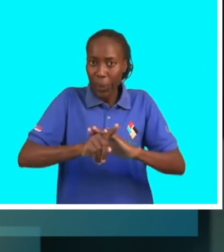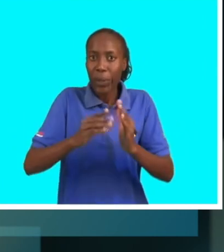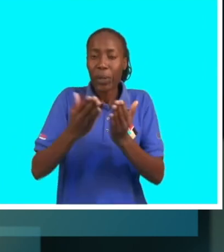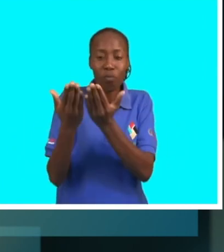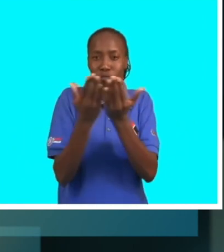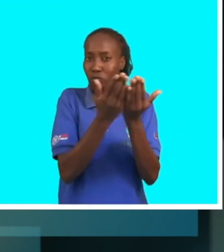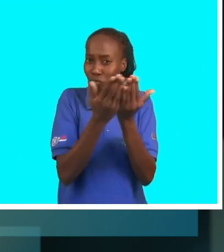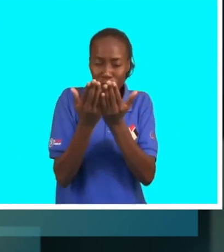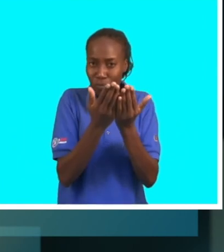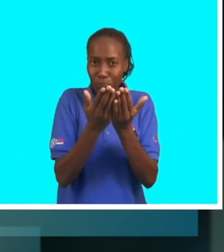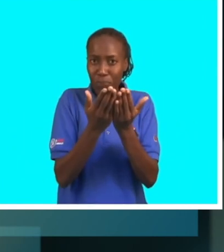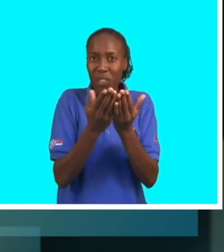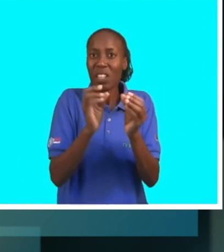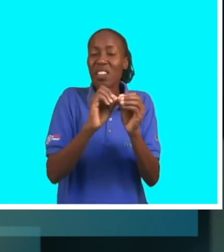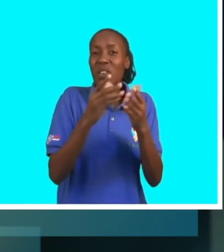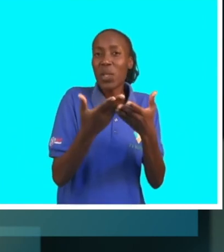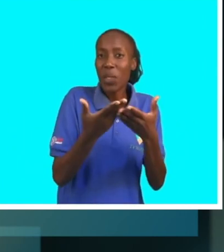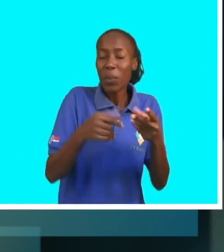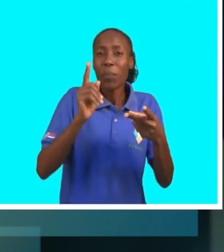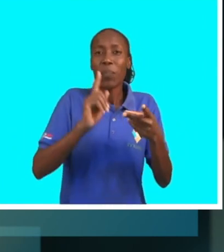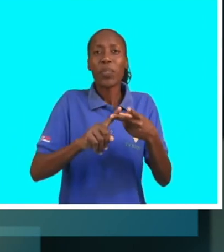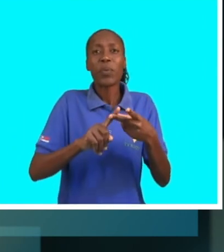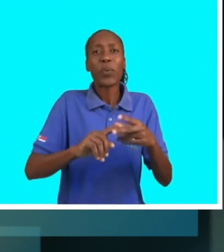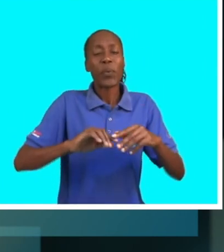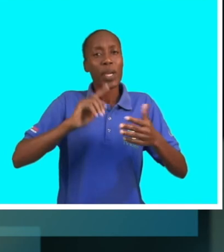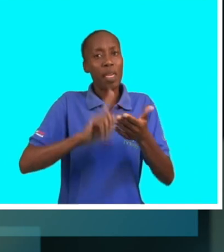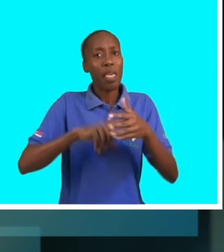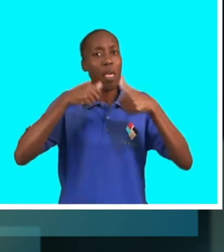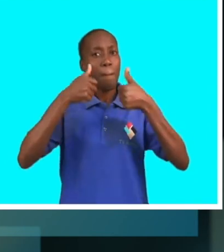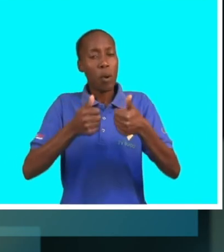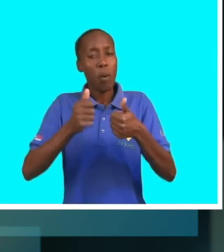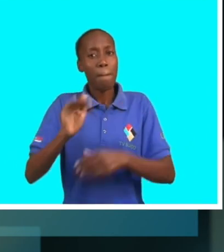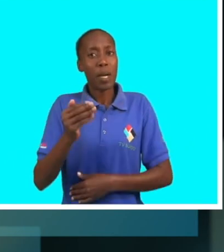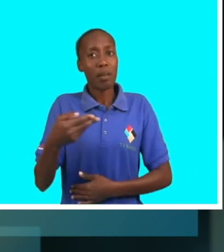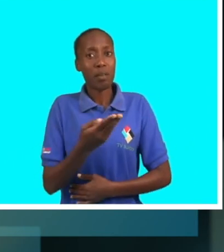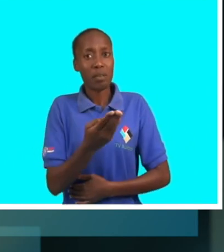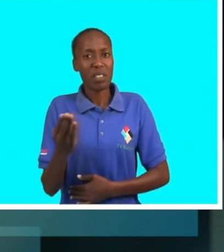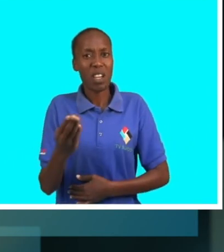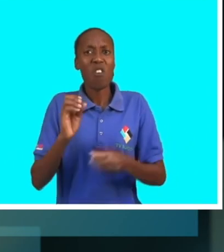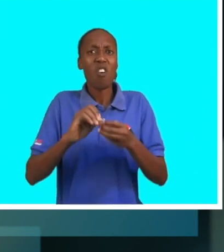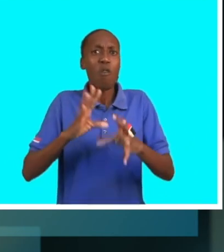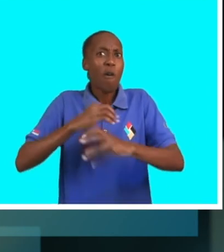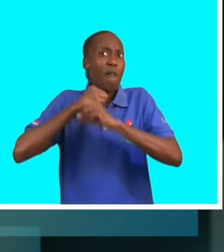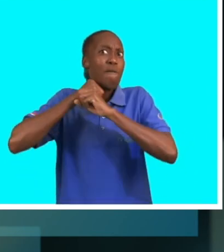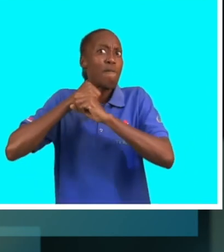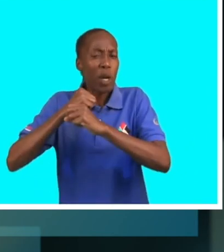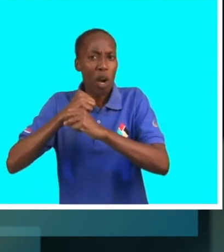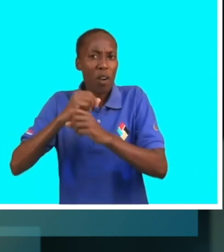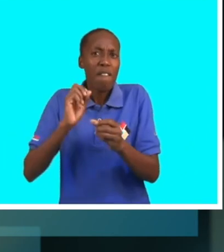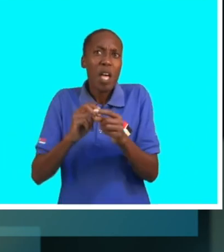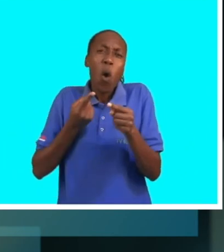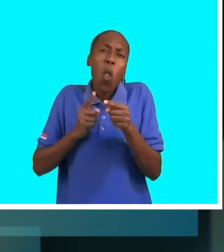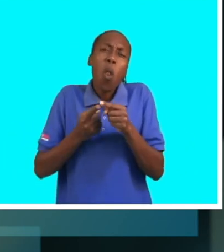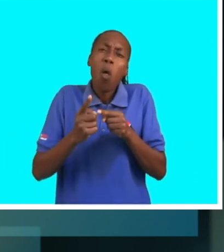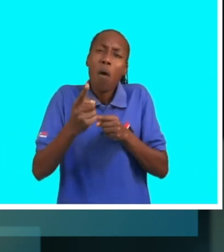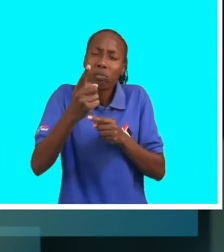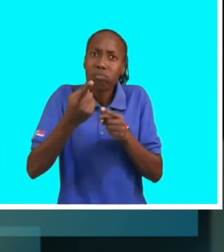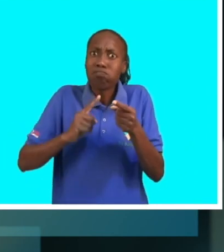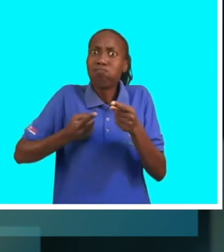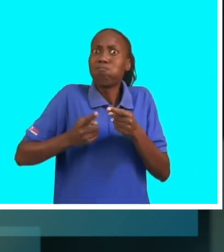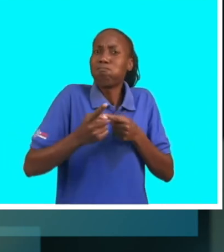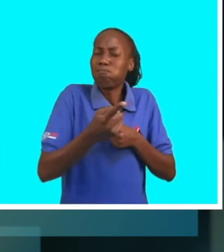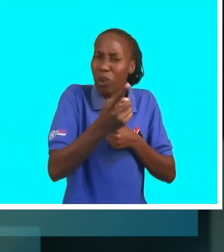nas suas próprias aldeias, cidades onde vivem. Não podem ser obrigados a se deslocar para longe